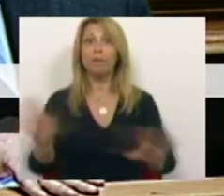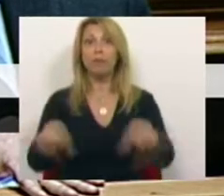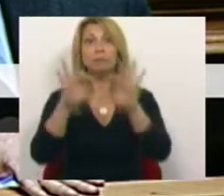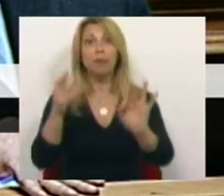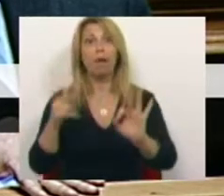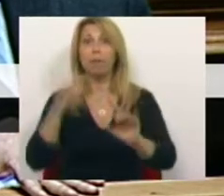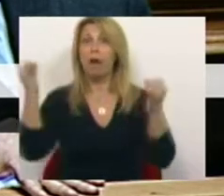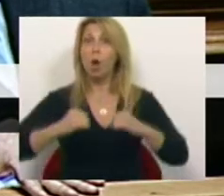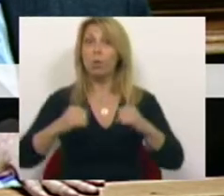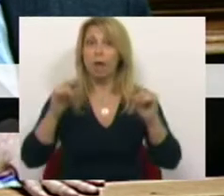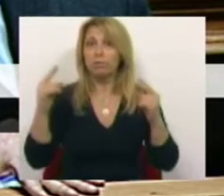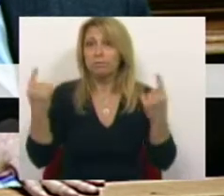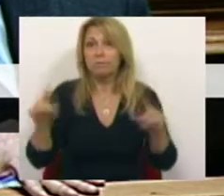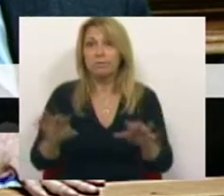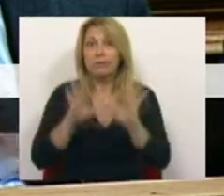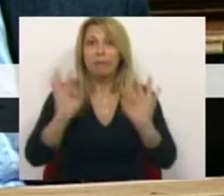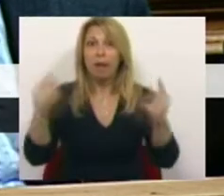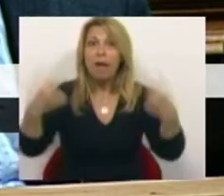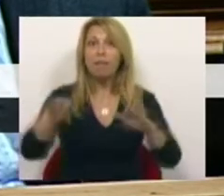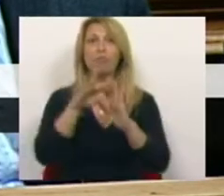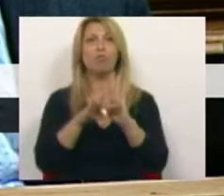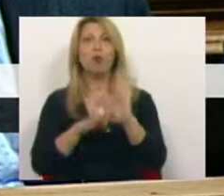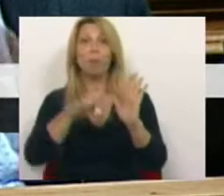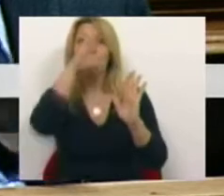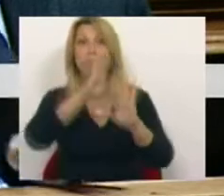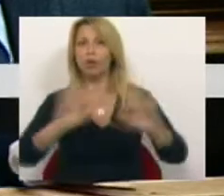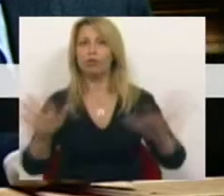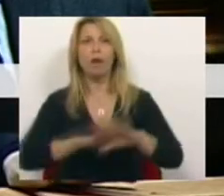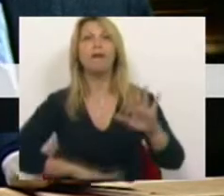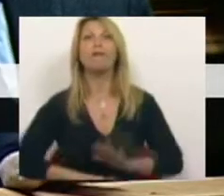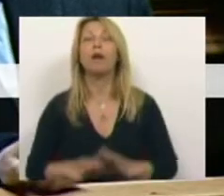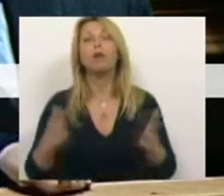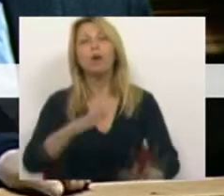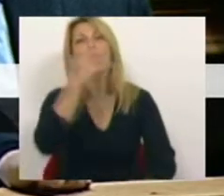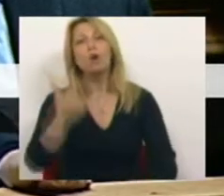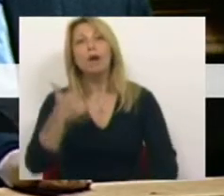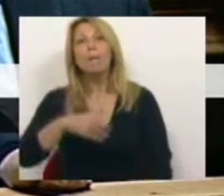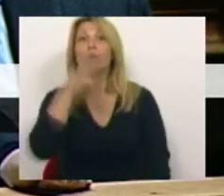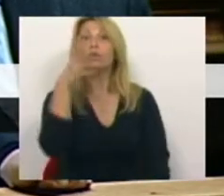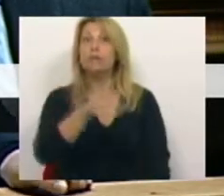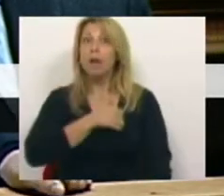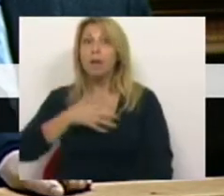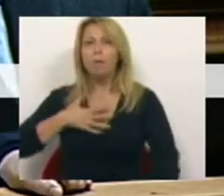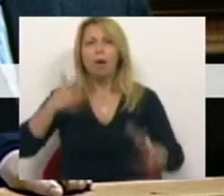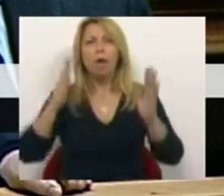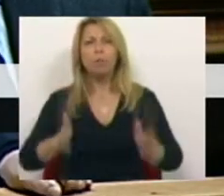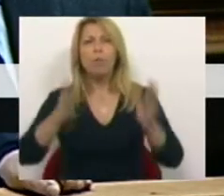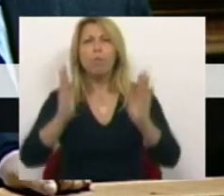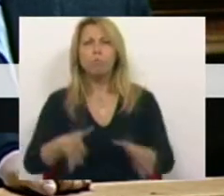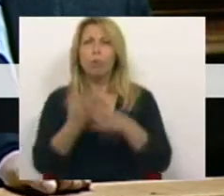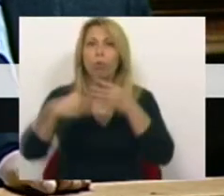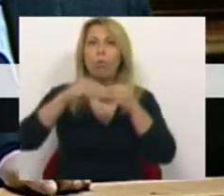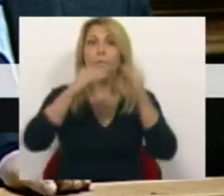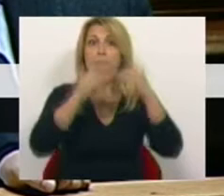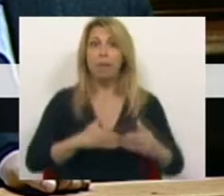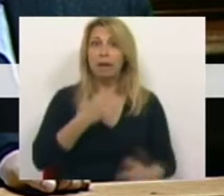acordado, era o que estava no programa de governo. Em segundo lugar, é também bom dizer que as empresas não precisam da compensação da